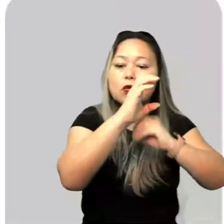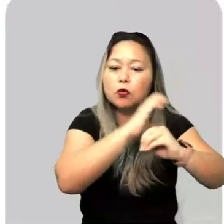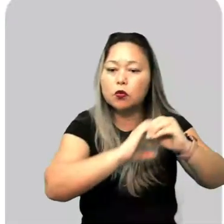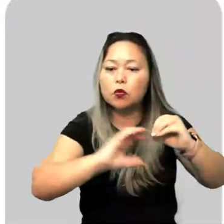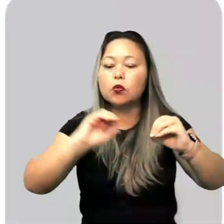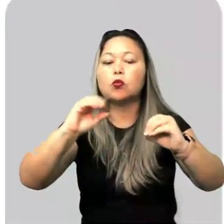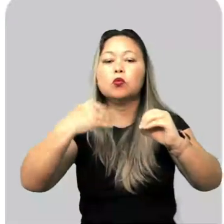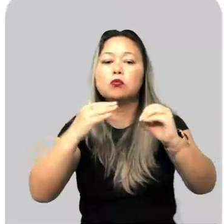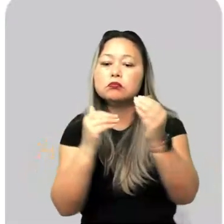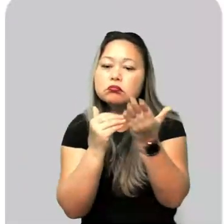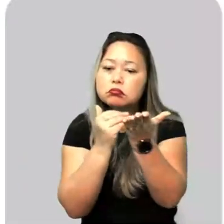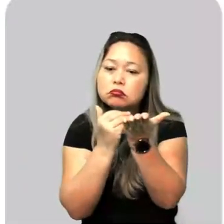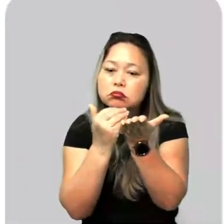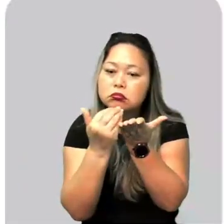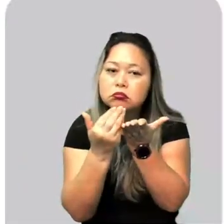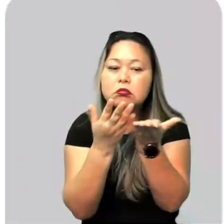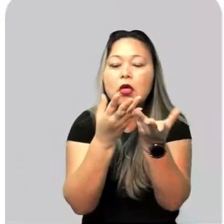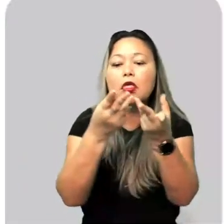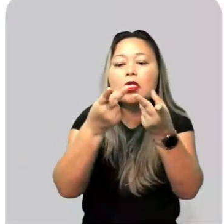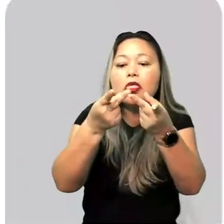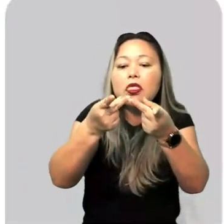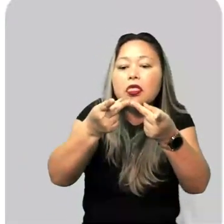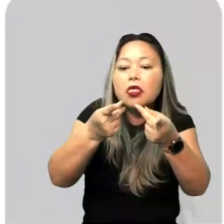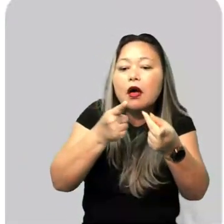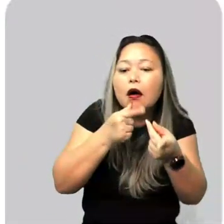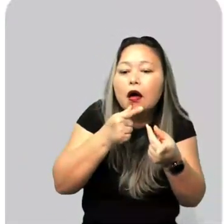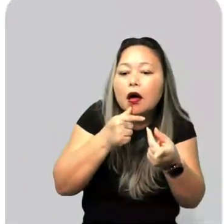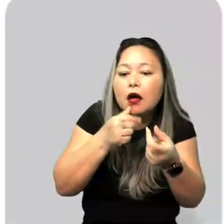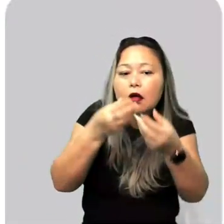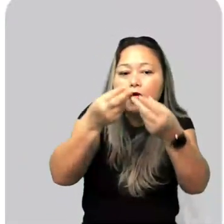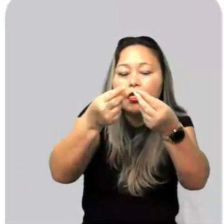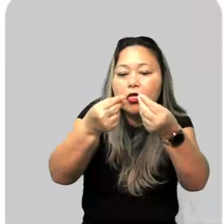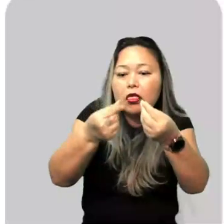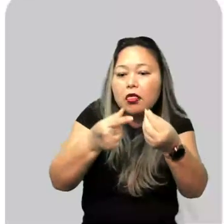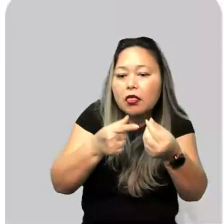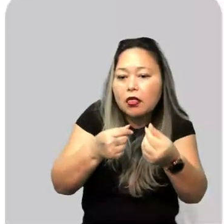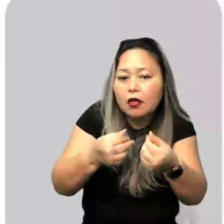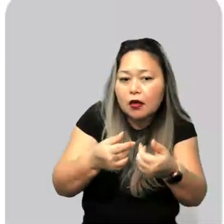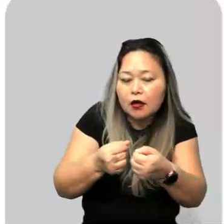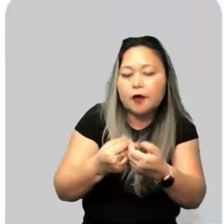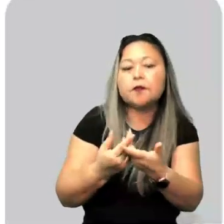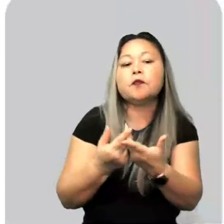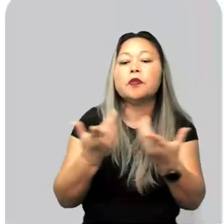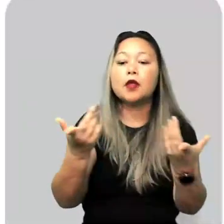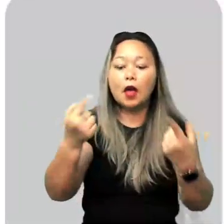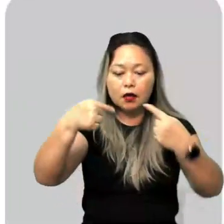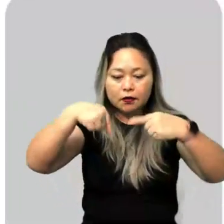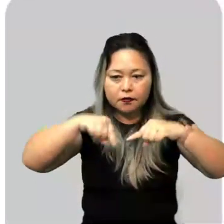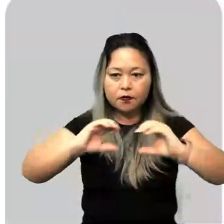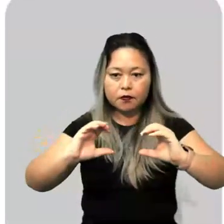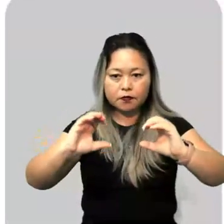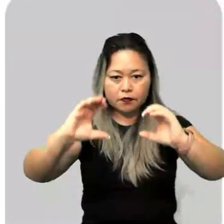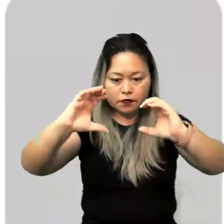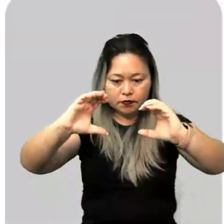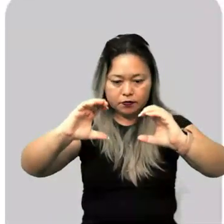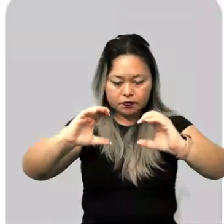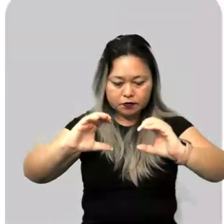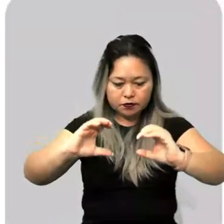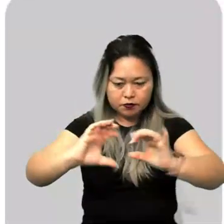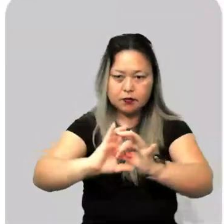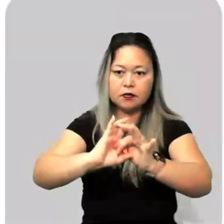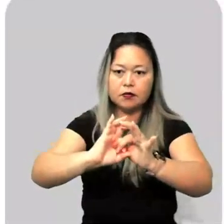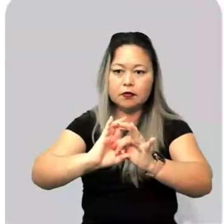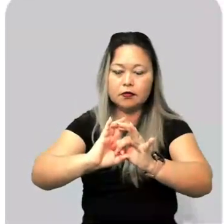você vai ter inicialmente o processo de desidratação, liberação da molécula de água a partir das hidroxilas, e você vai ter as